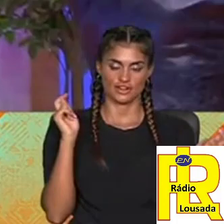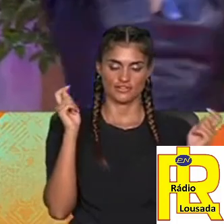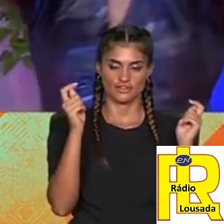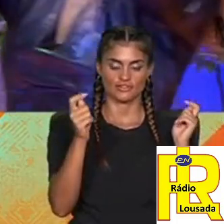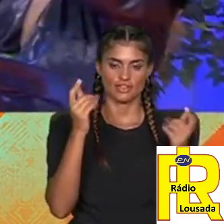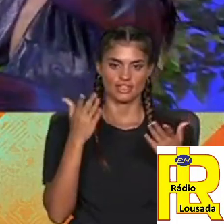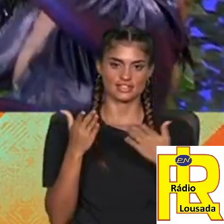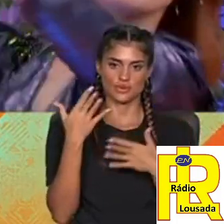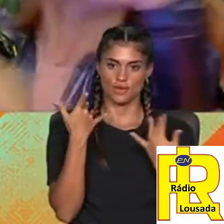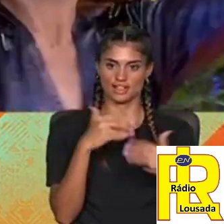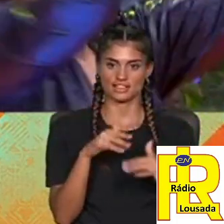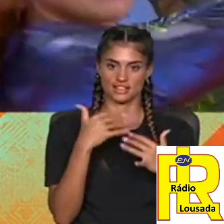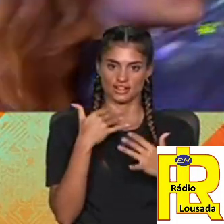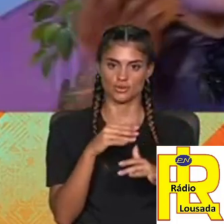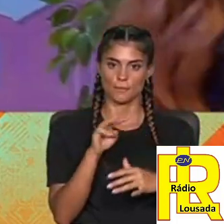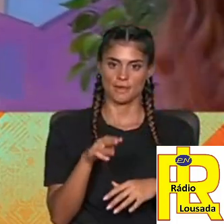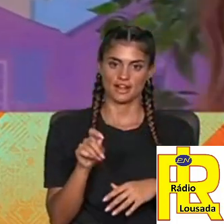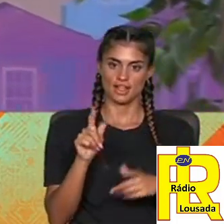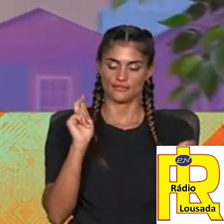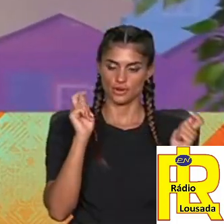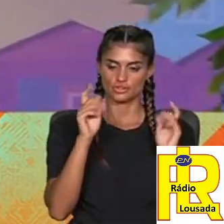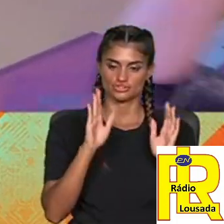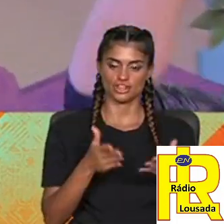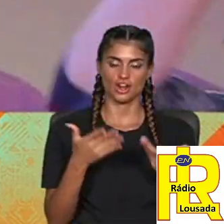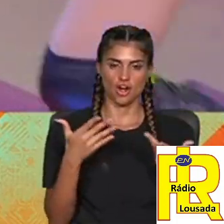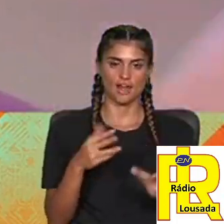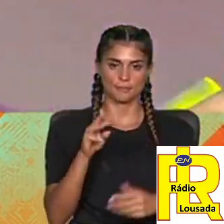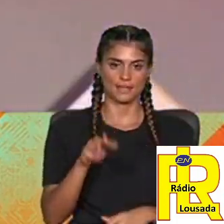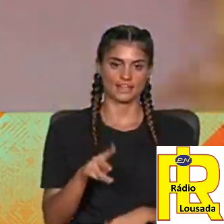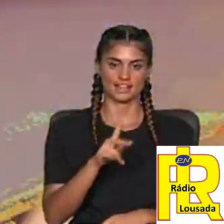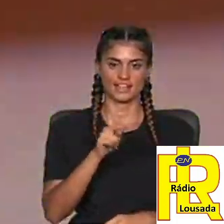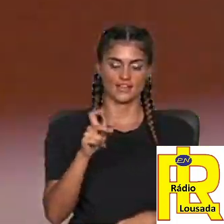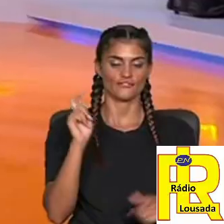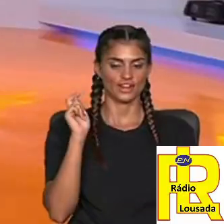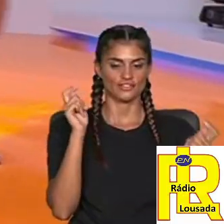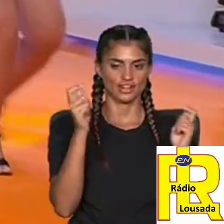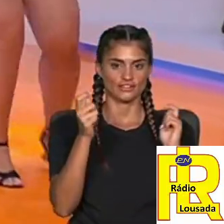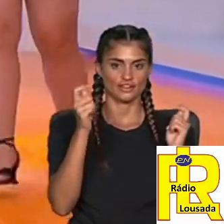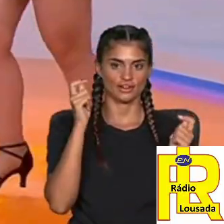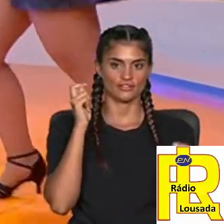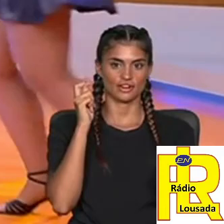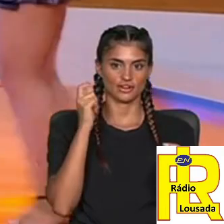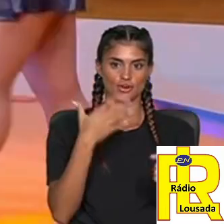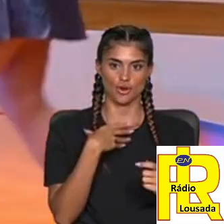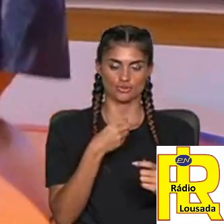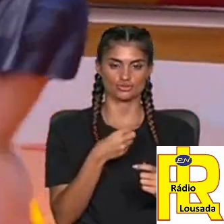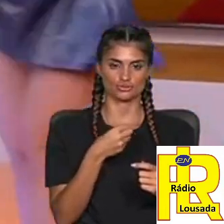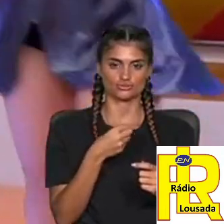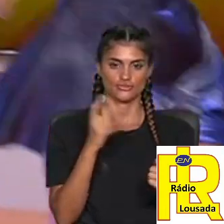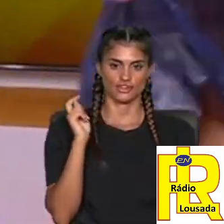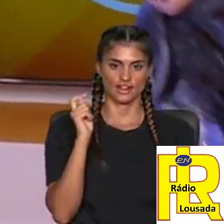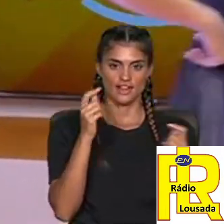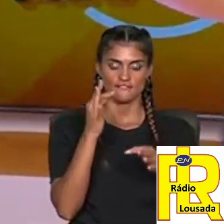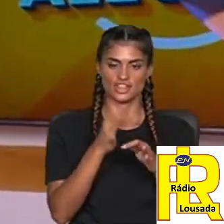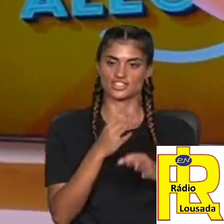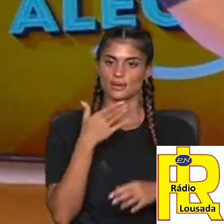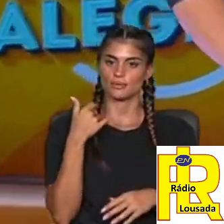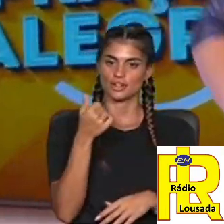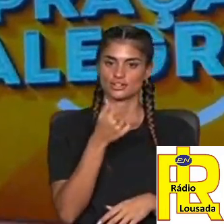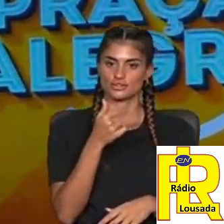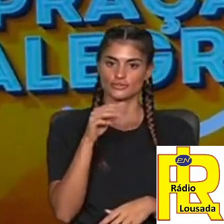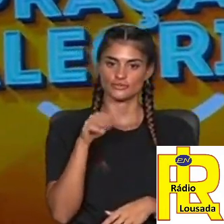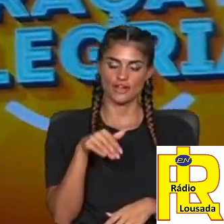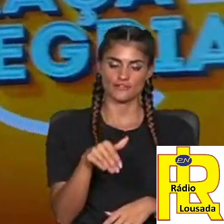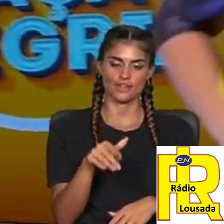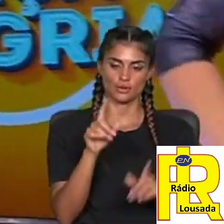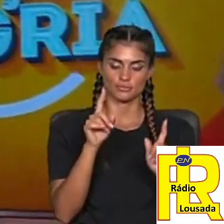mira, dançando com alegria. O Manel já virou, agora mira a Maria. Ora, mira, mira, mira, eu gosto de aqui mirar. A festa está bonita, o baile